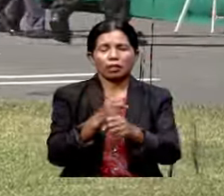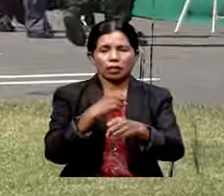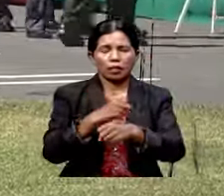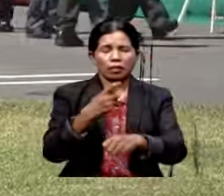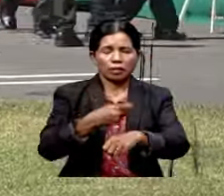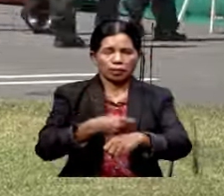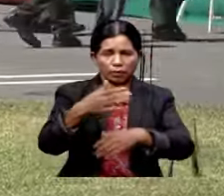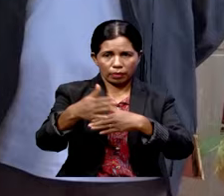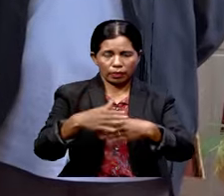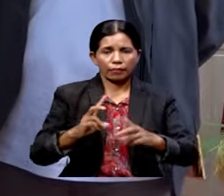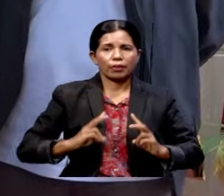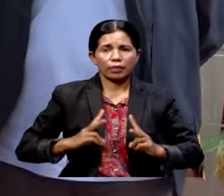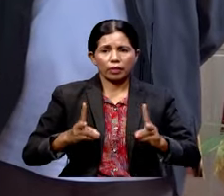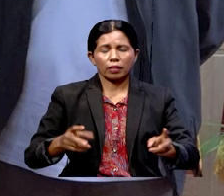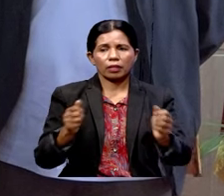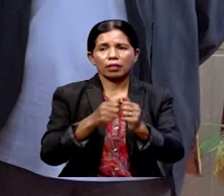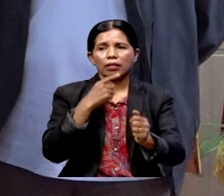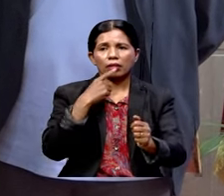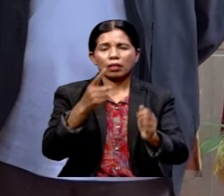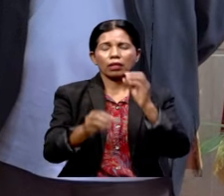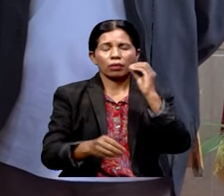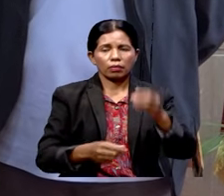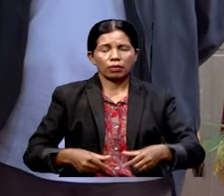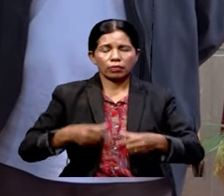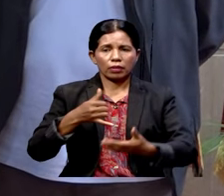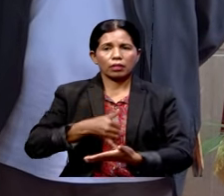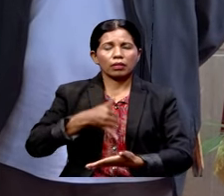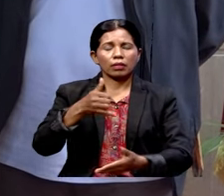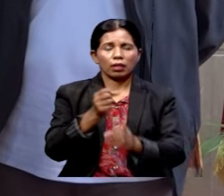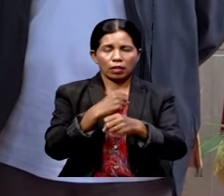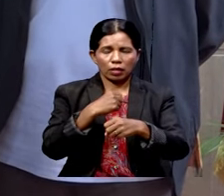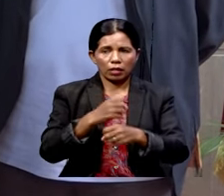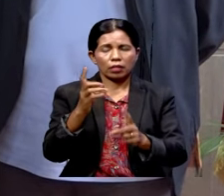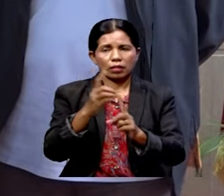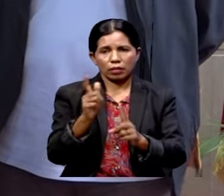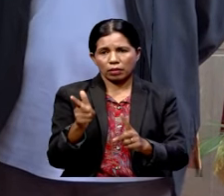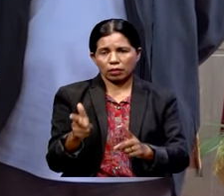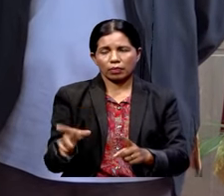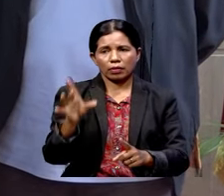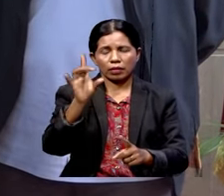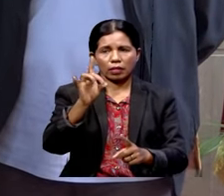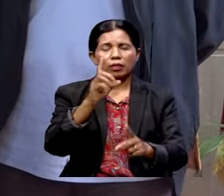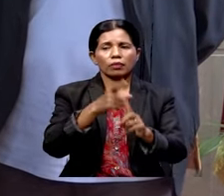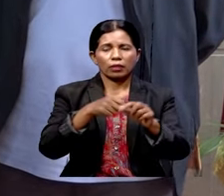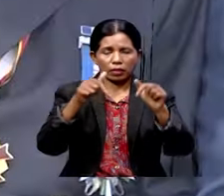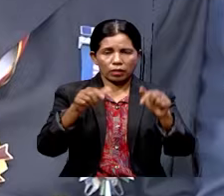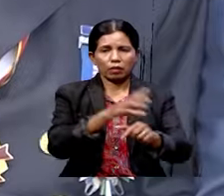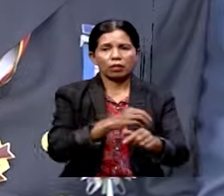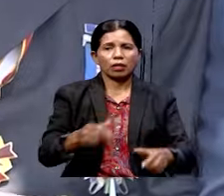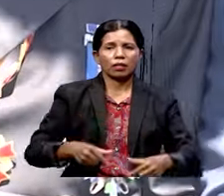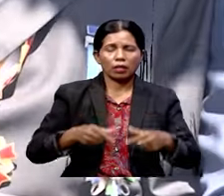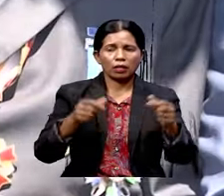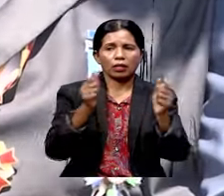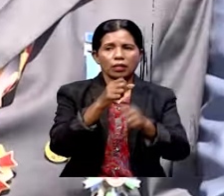tempo besi. Veteranos reaclima a actuar com decoração ne, se a Hu e a Loron Ronulo Resinen Fulangne, no condecoração ne